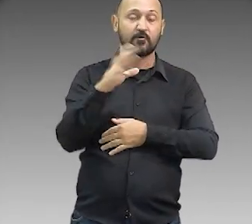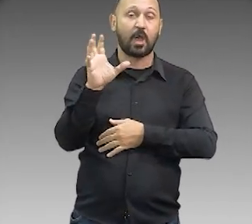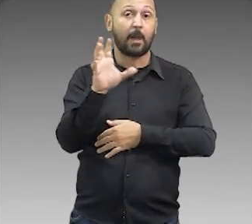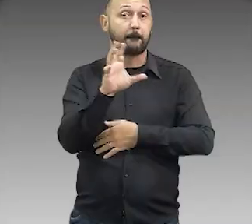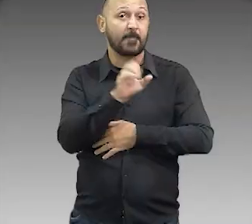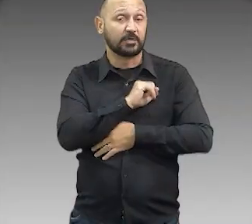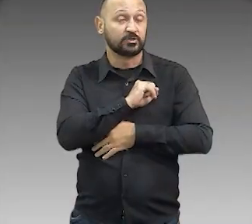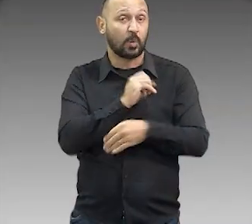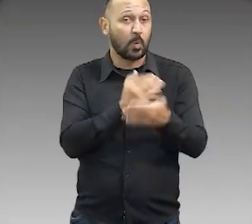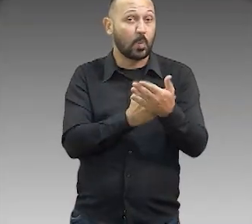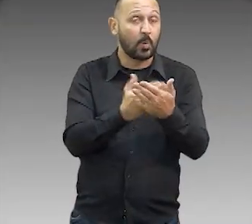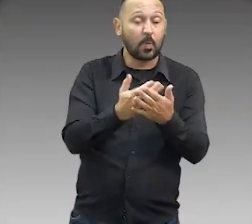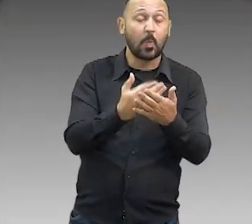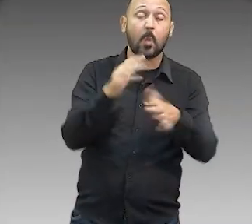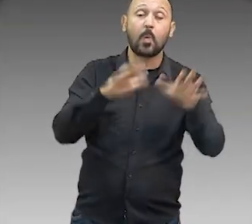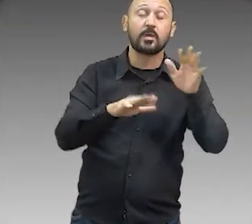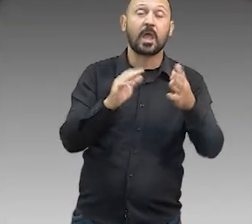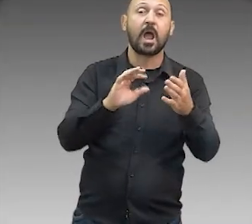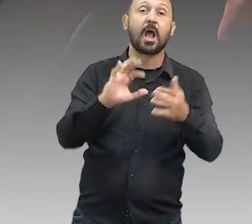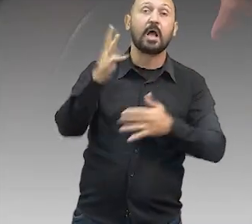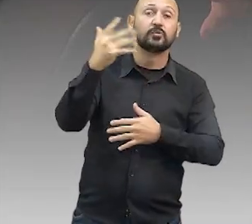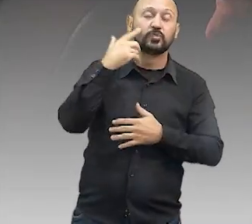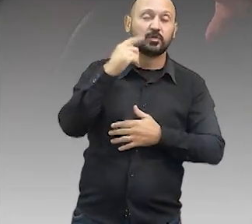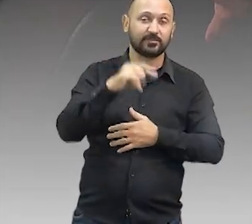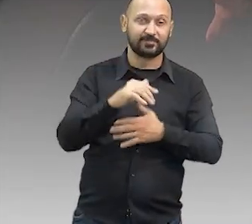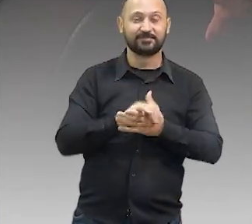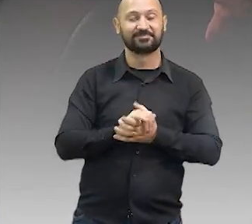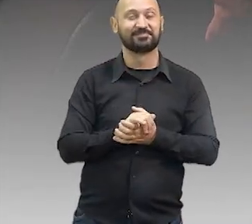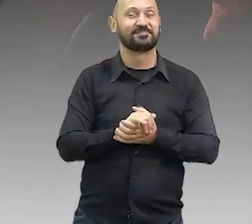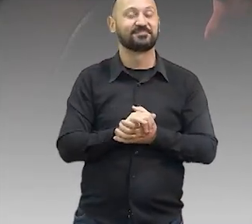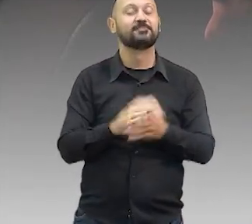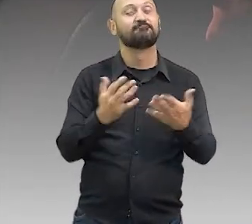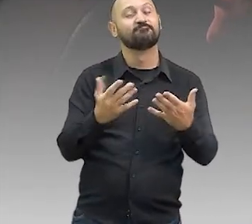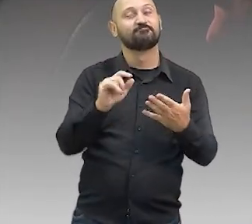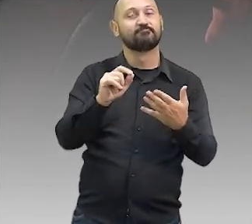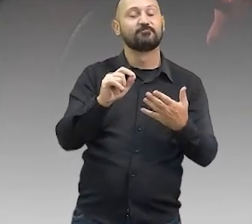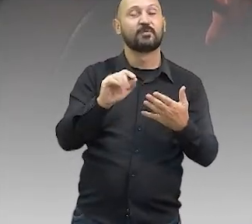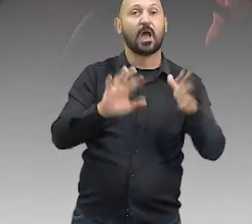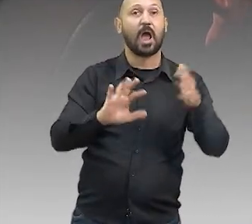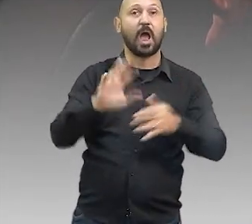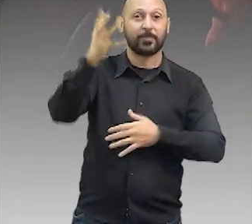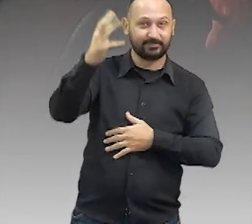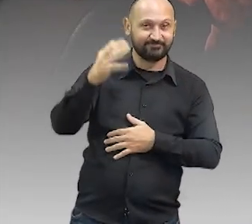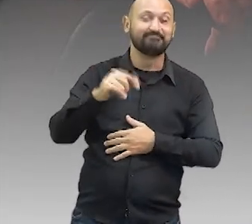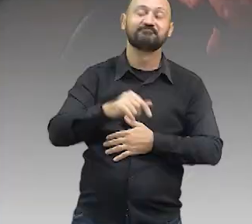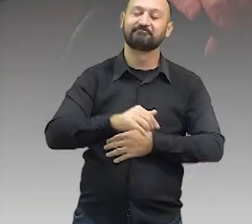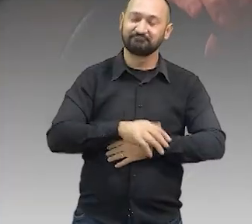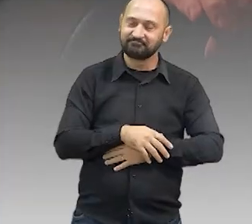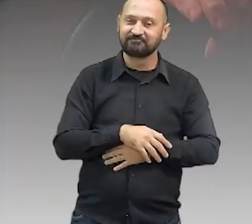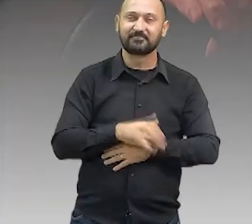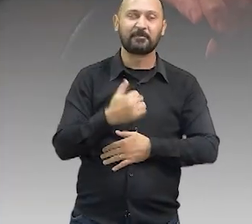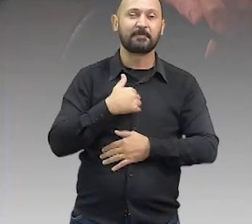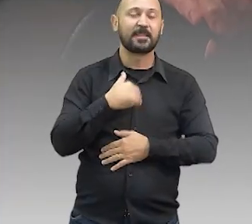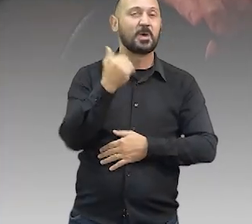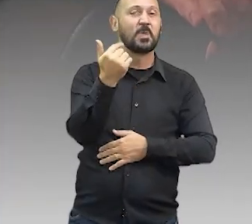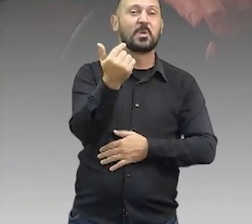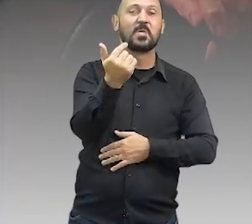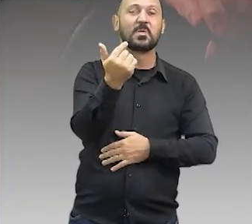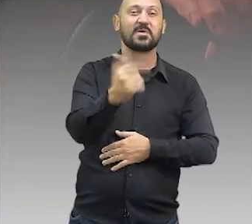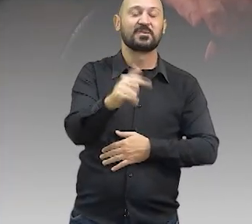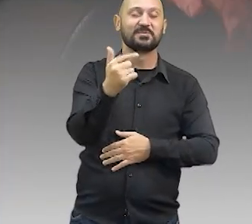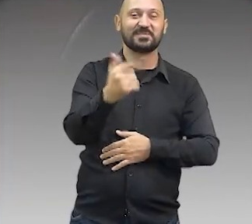paixão arrebatadora ou foi algo que aconteceu por acaso? Foi por acaso, eu não